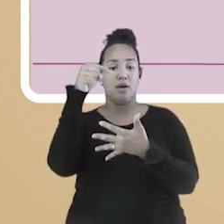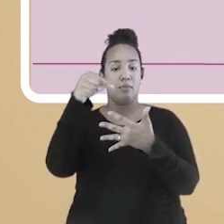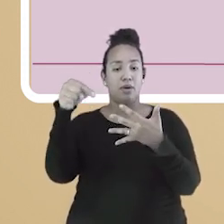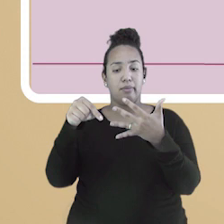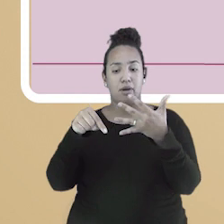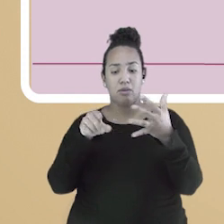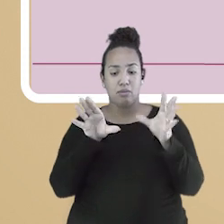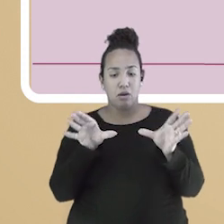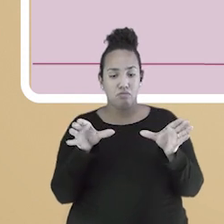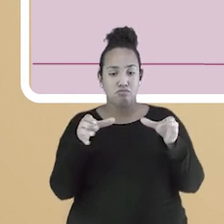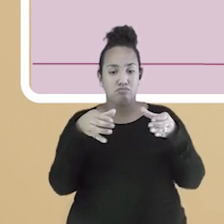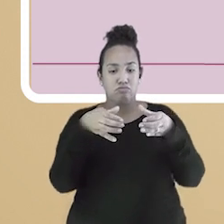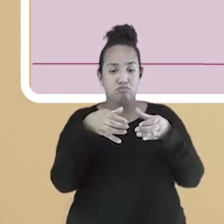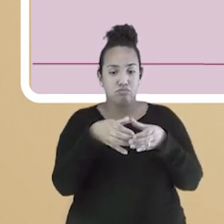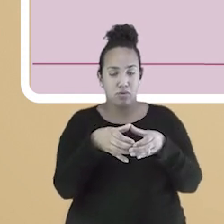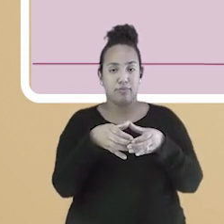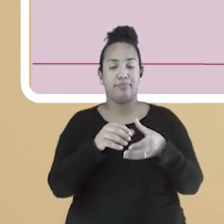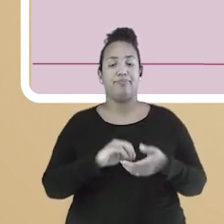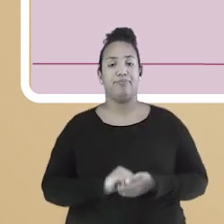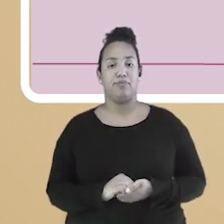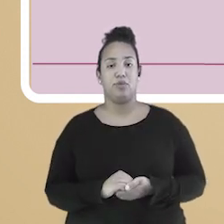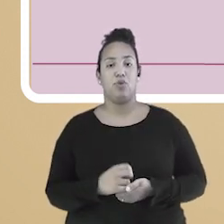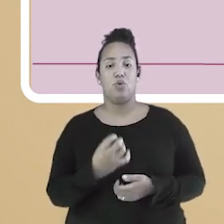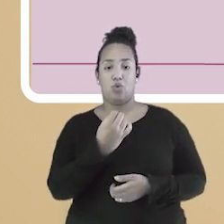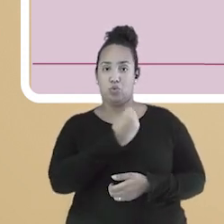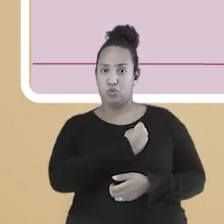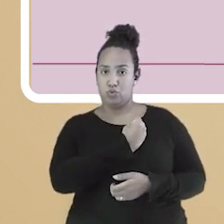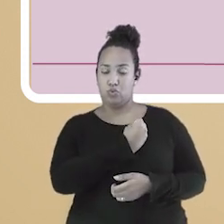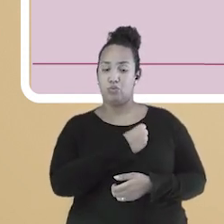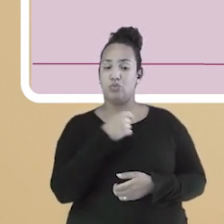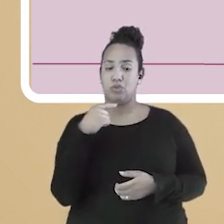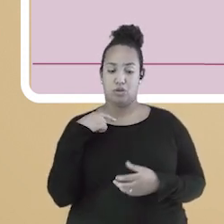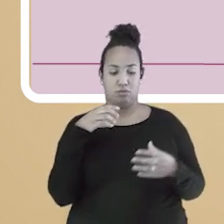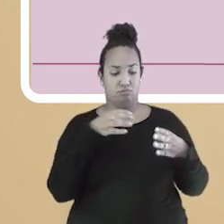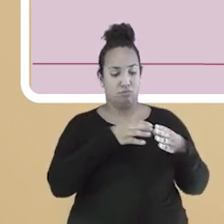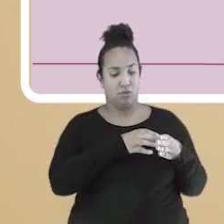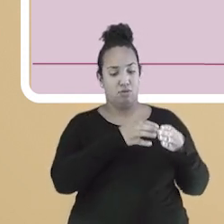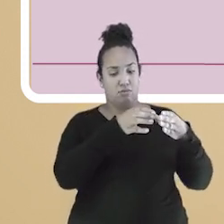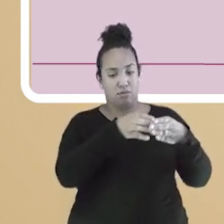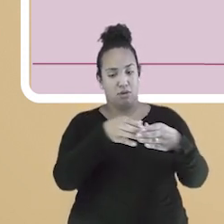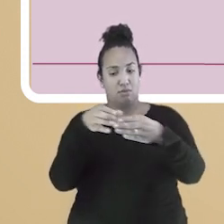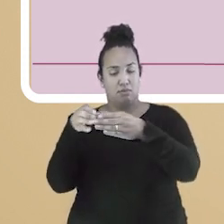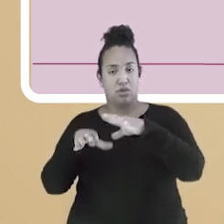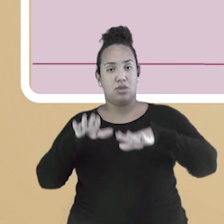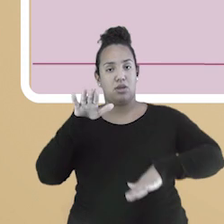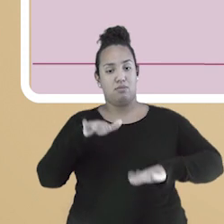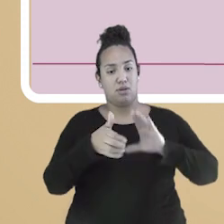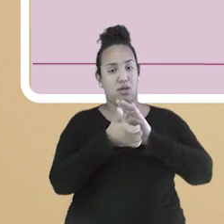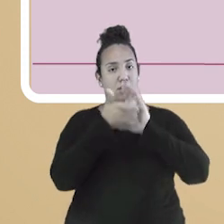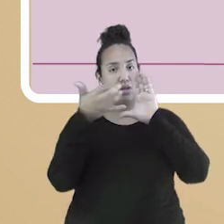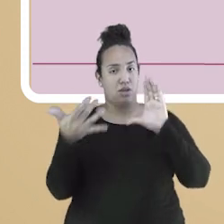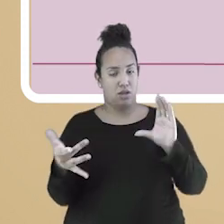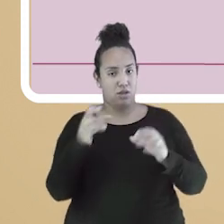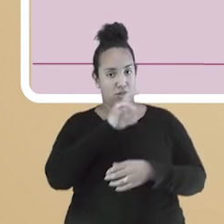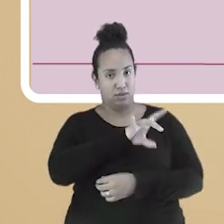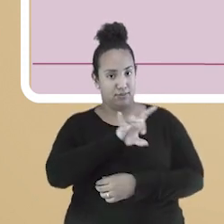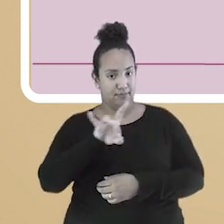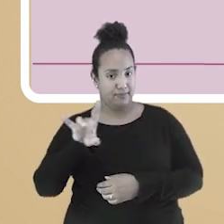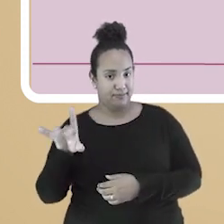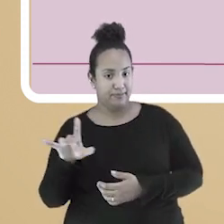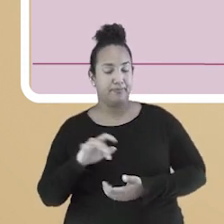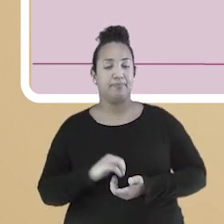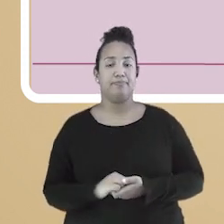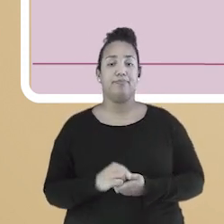números são divididos em alguns conjuntos, de acordo com suas características. Já conhecemos